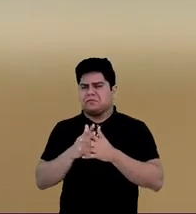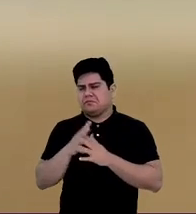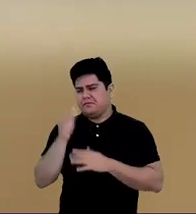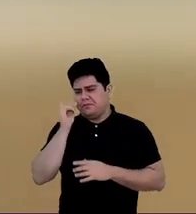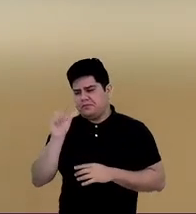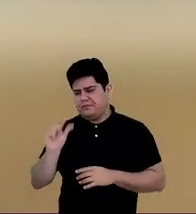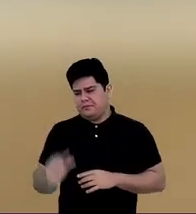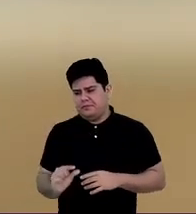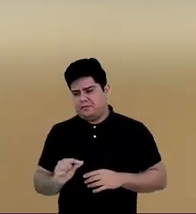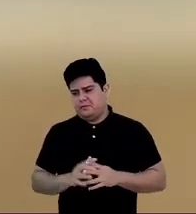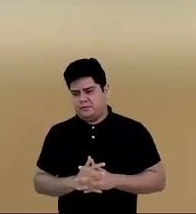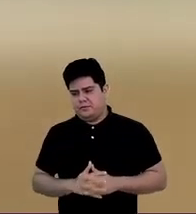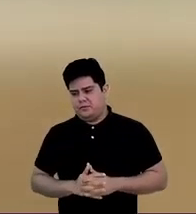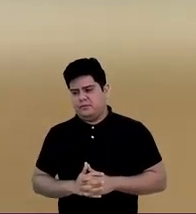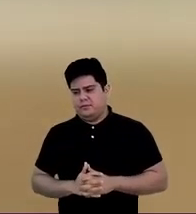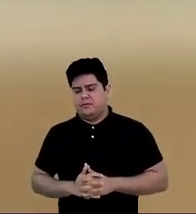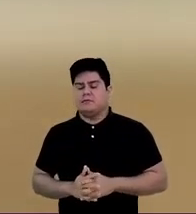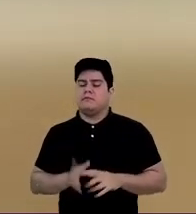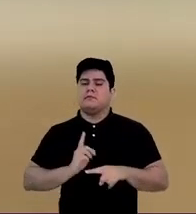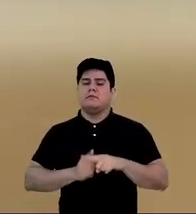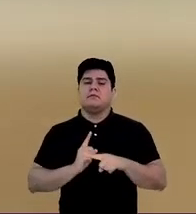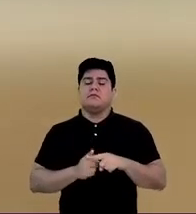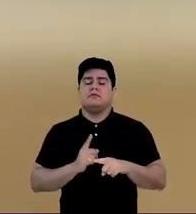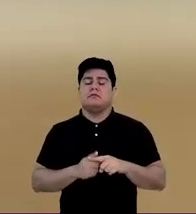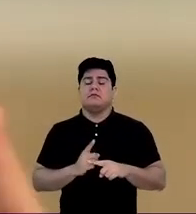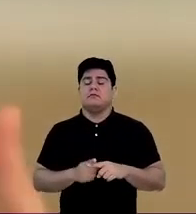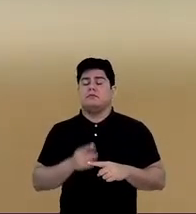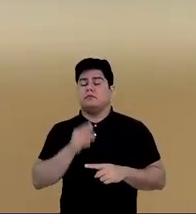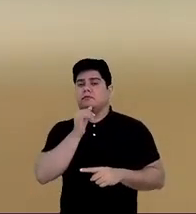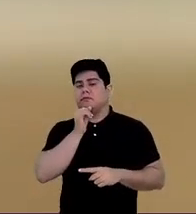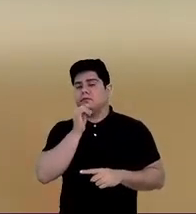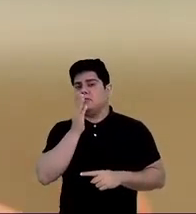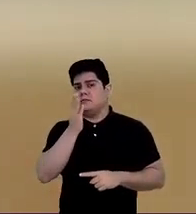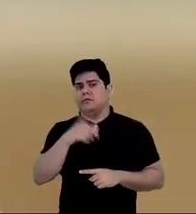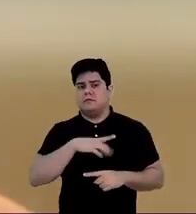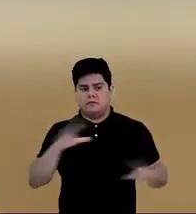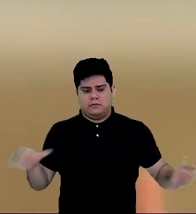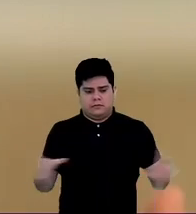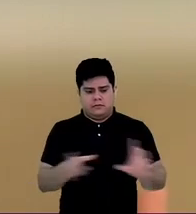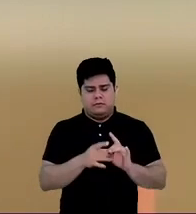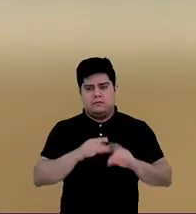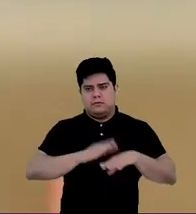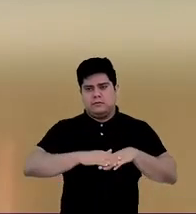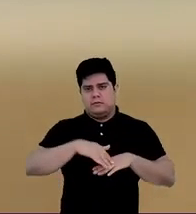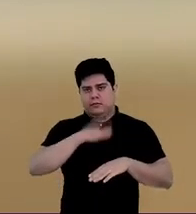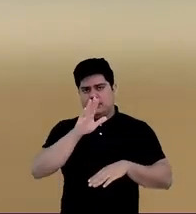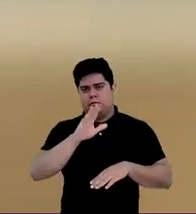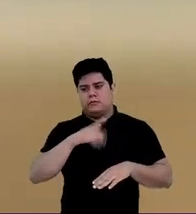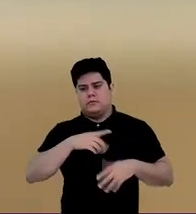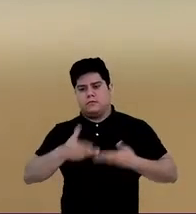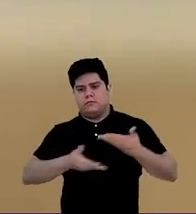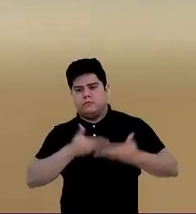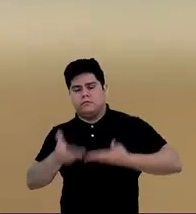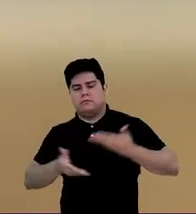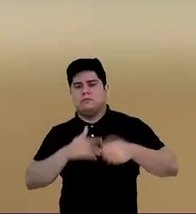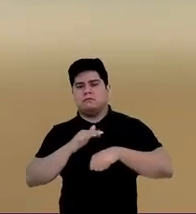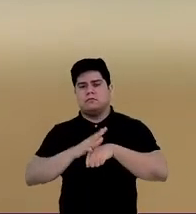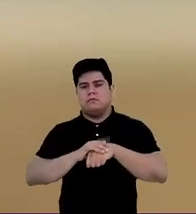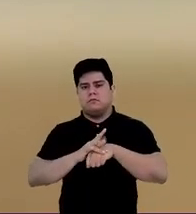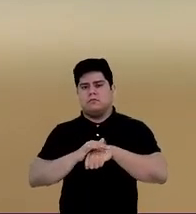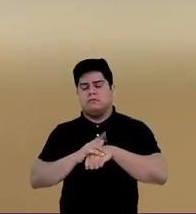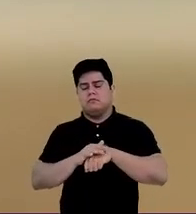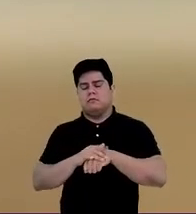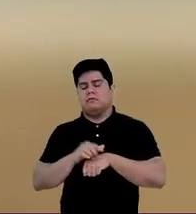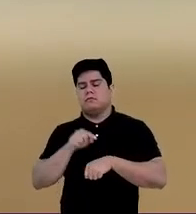né? Porque você tem uma integração maior de manejo da doença e